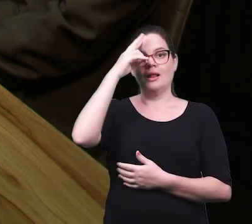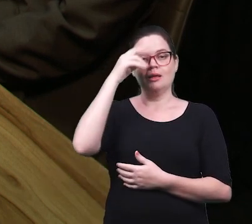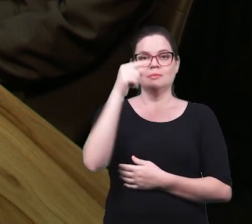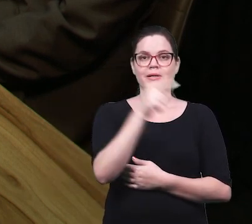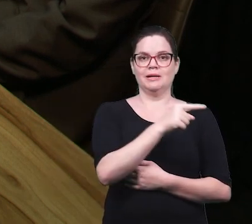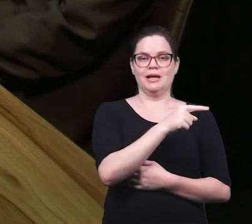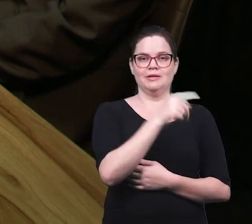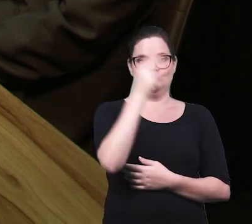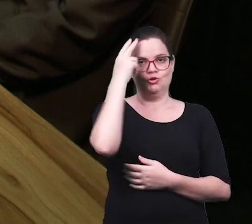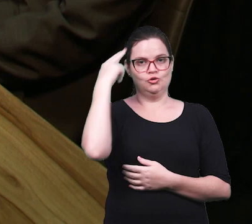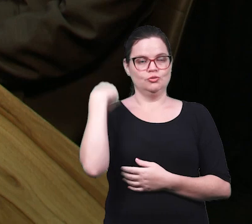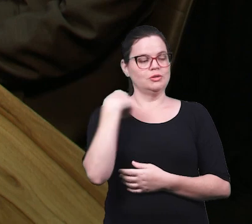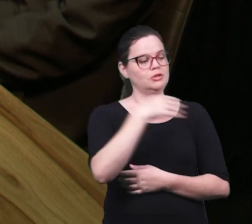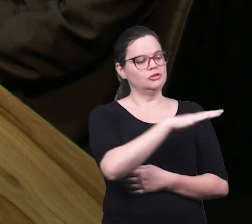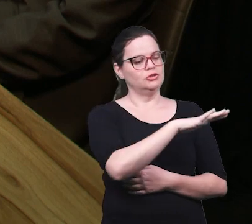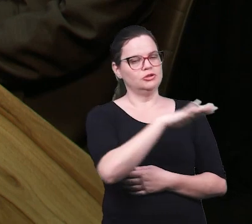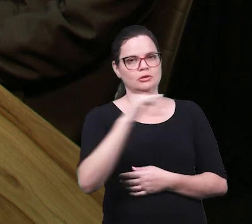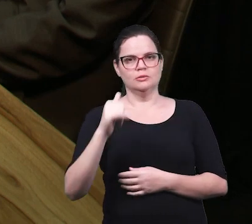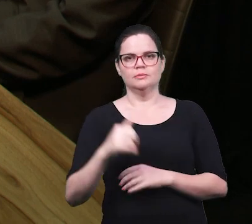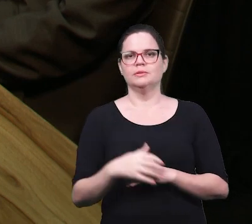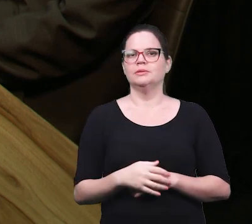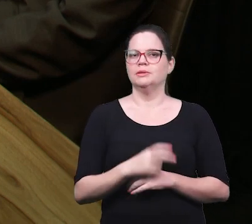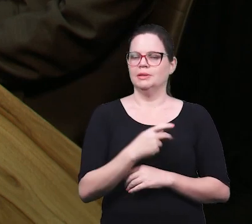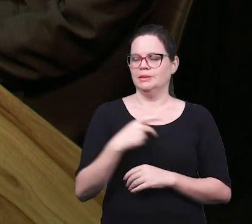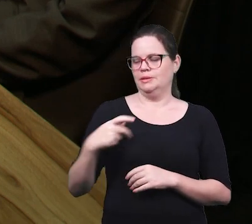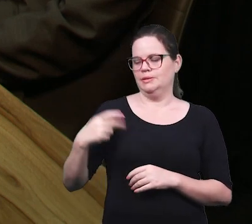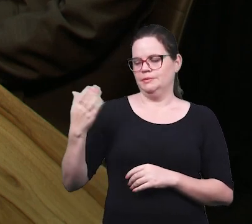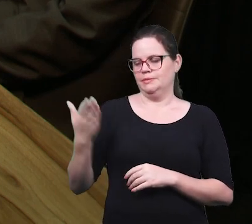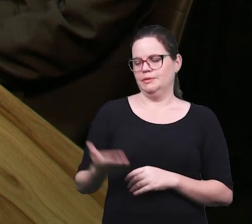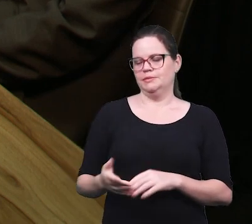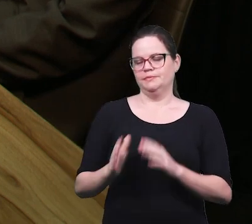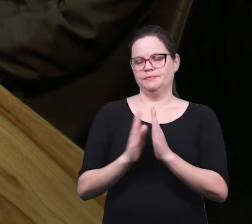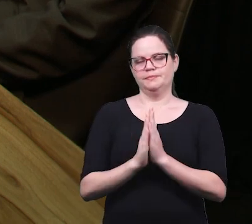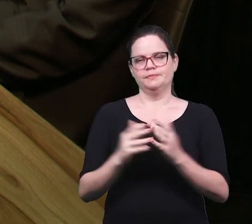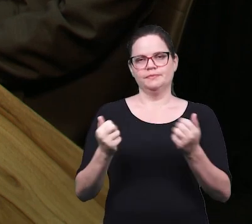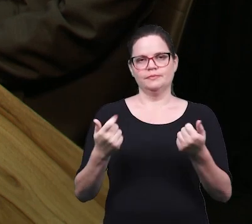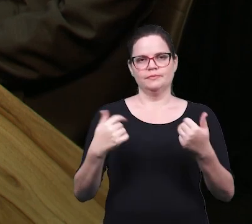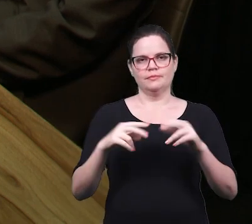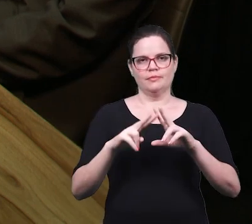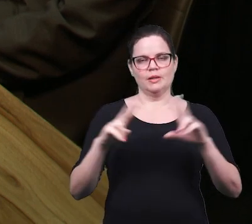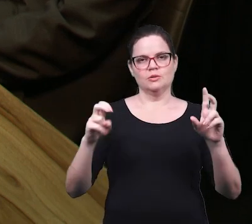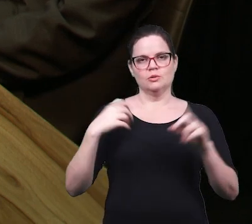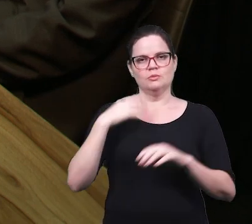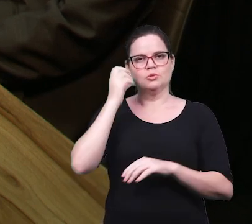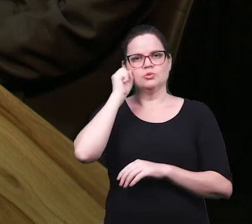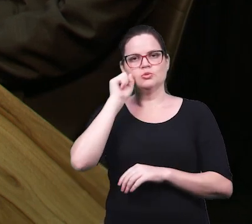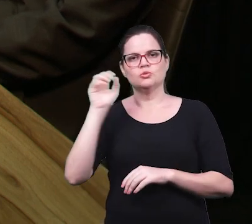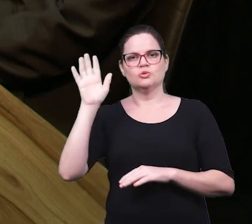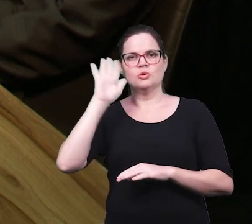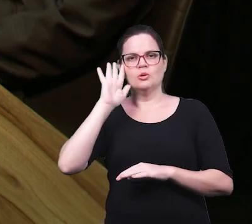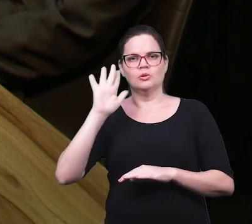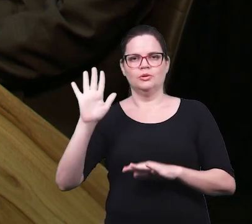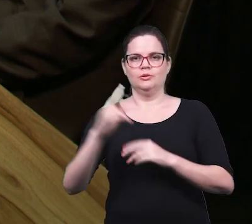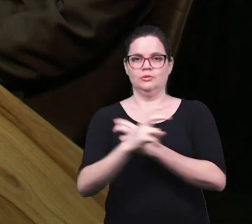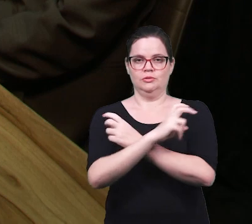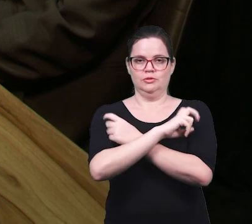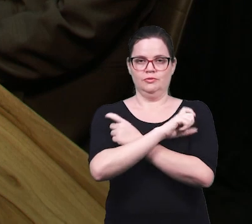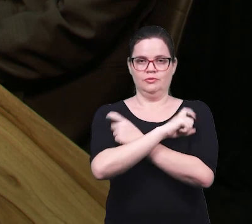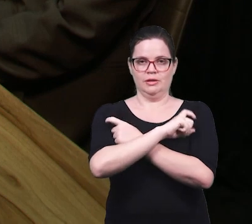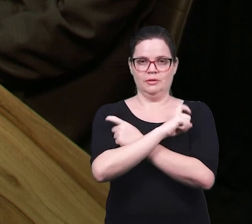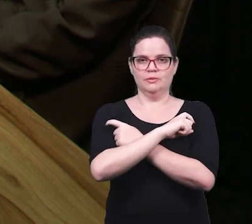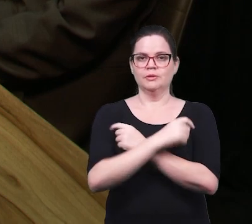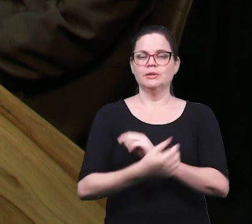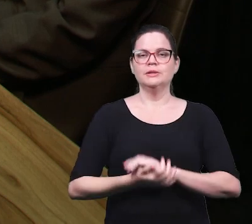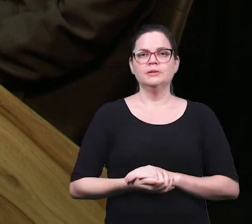Pastor Marcos vai fazer um comentário sobre essa interpretação que José deu dos sonhos de Faraó. Interessante